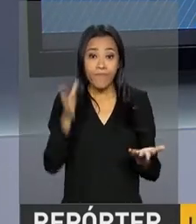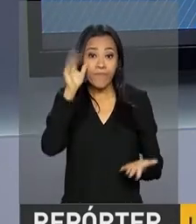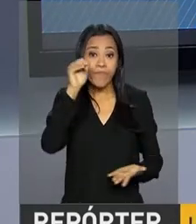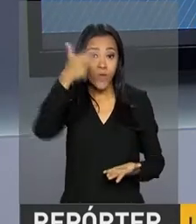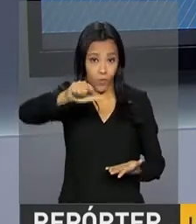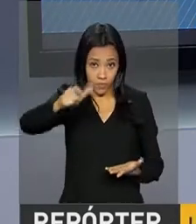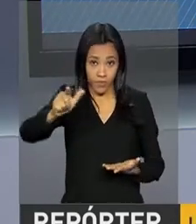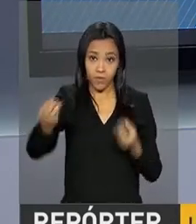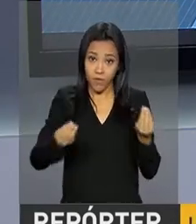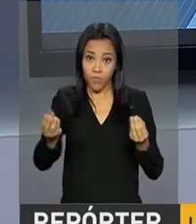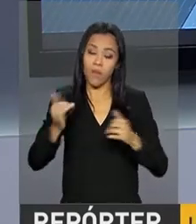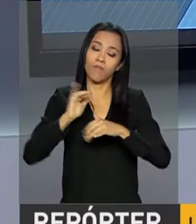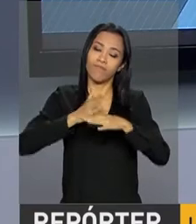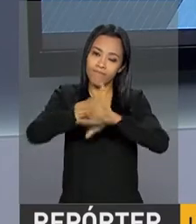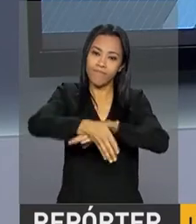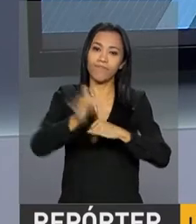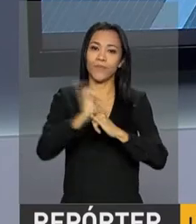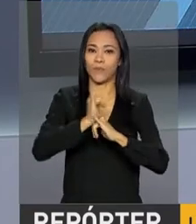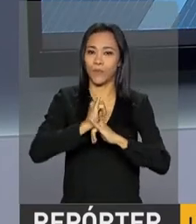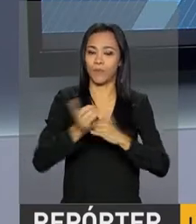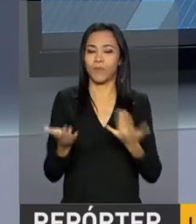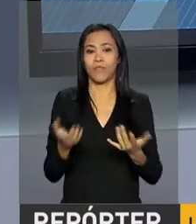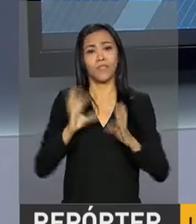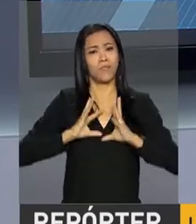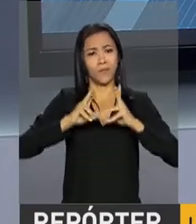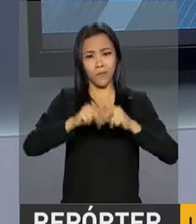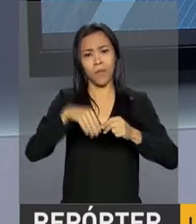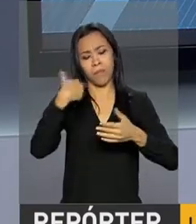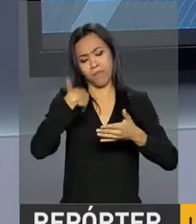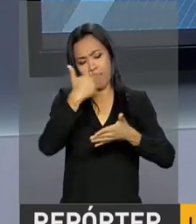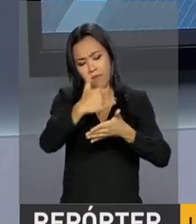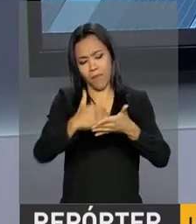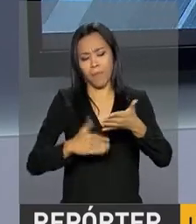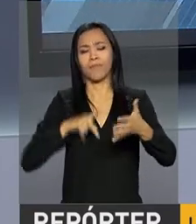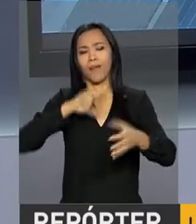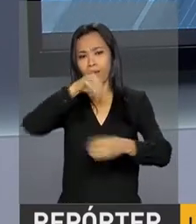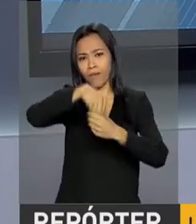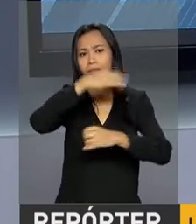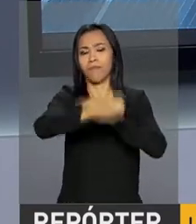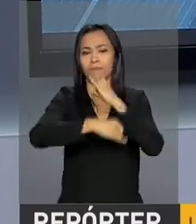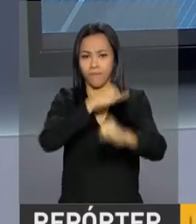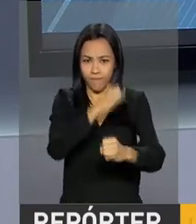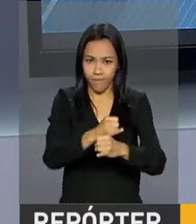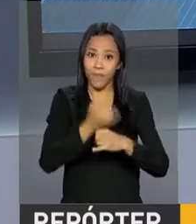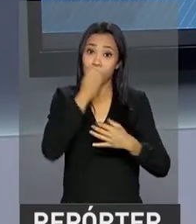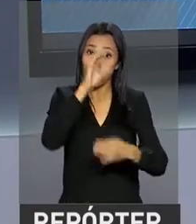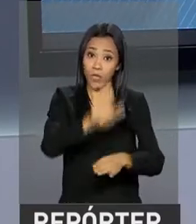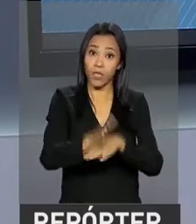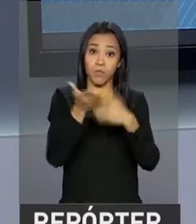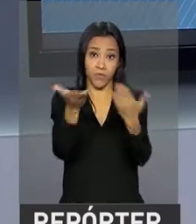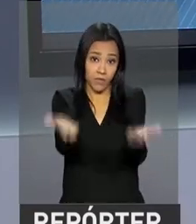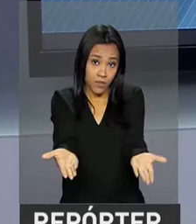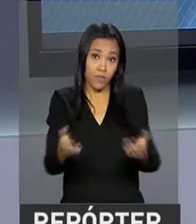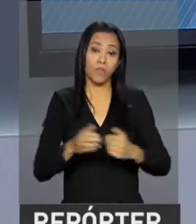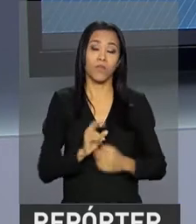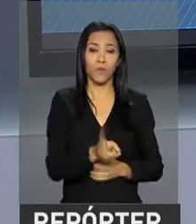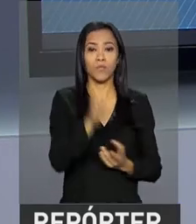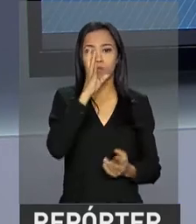rever as reportagens, basta acessar o YouTube. E toda a nossa programação também está na internet. Uma boa tarde para você.